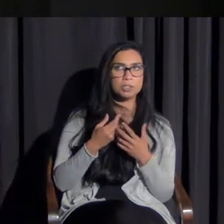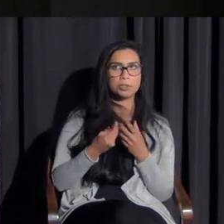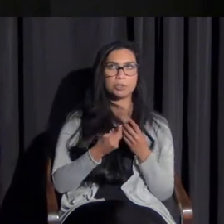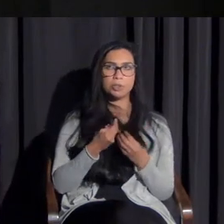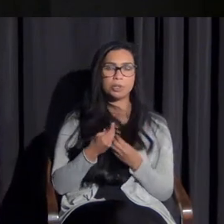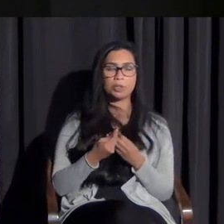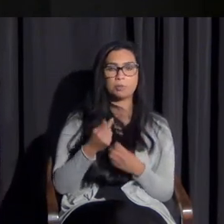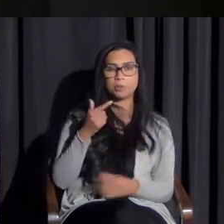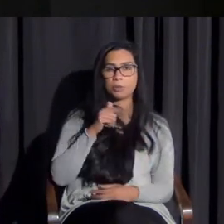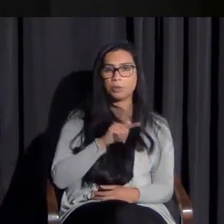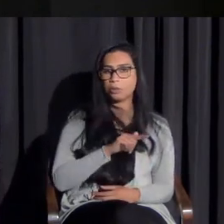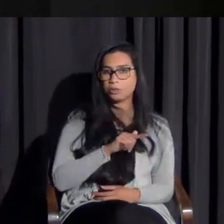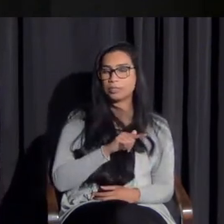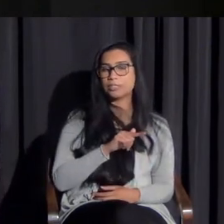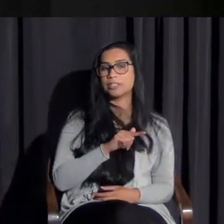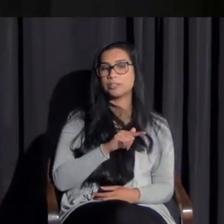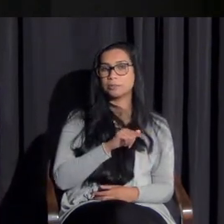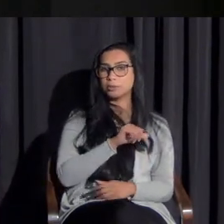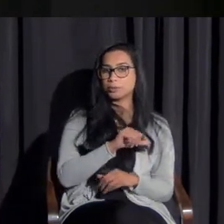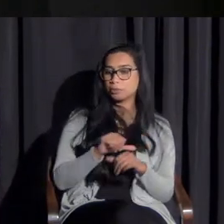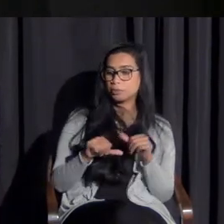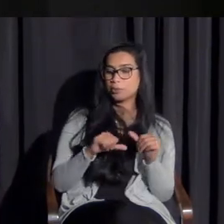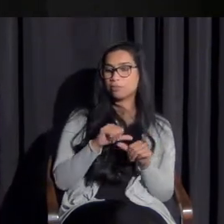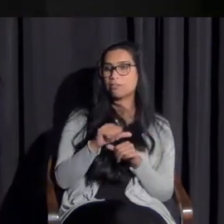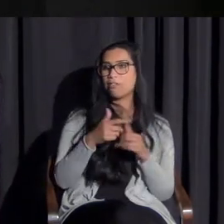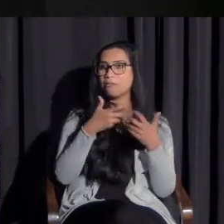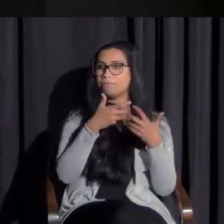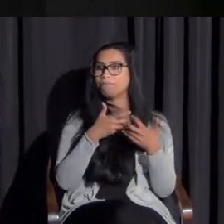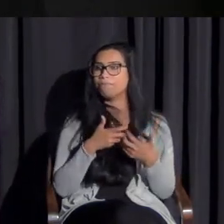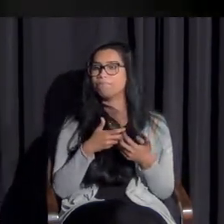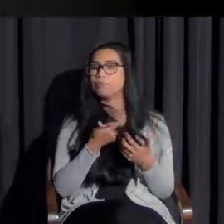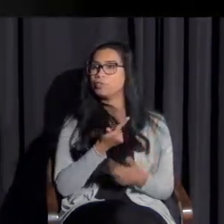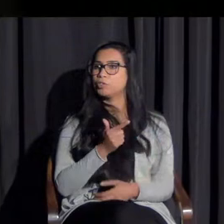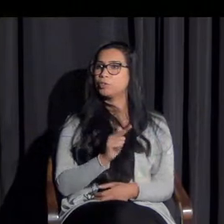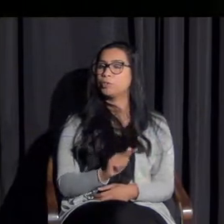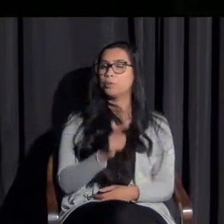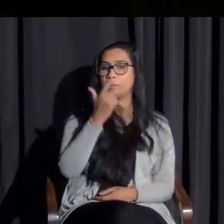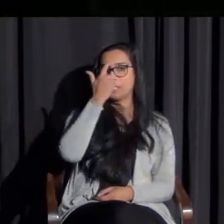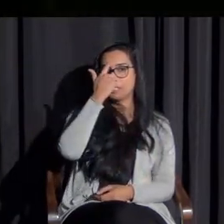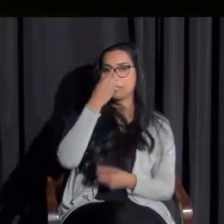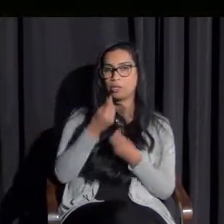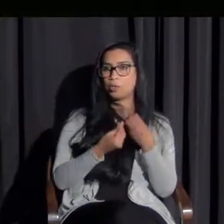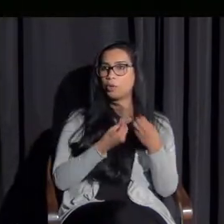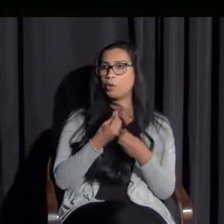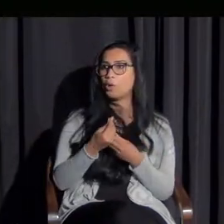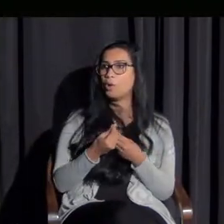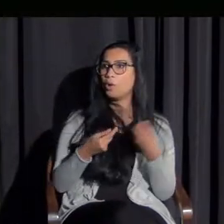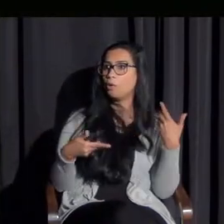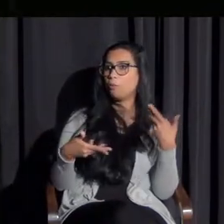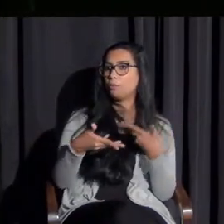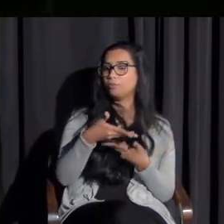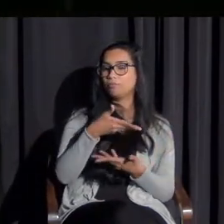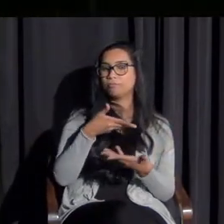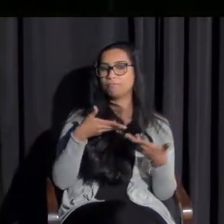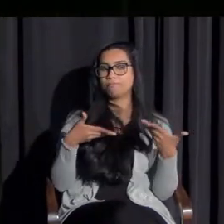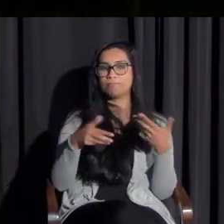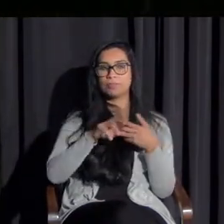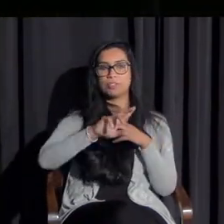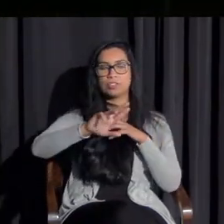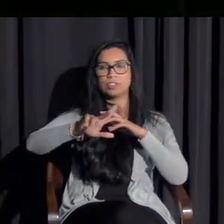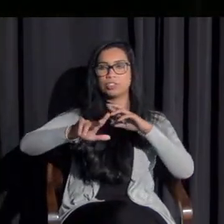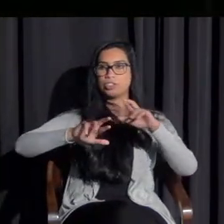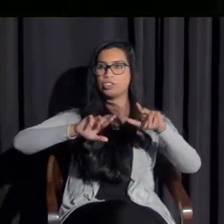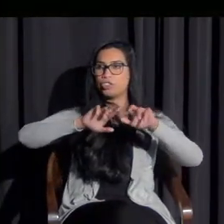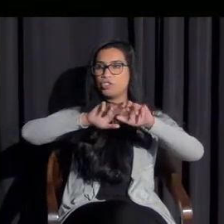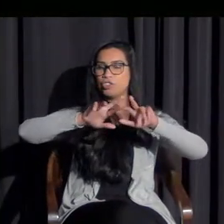pode reverberar, repensar e aprofundar também essas múltiplas relações, por vezes complexas, mas por vezes